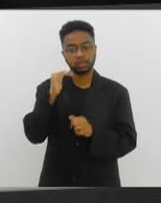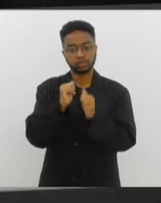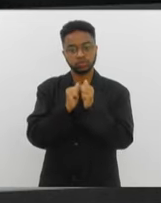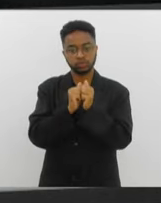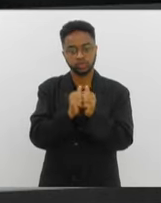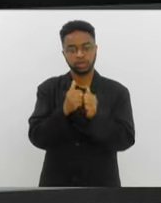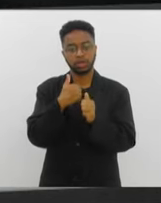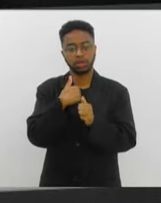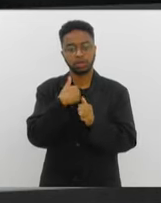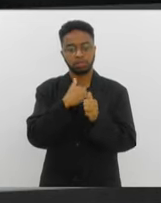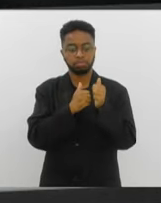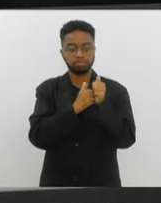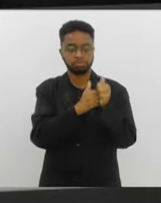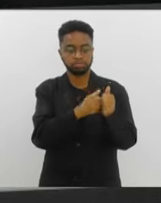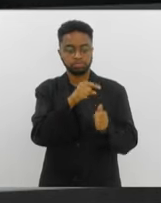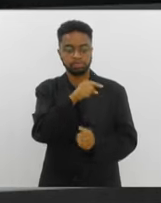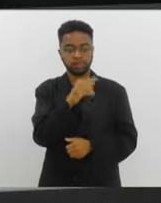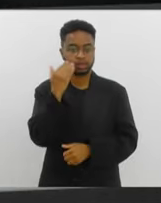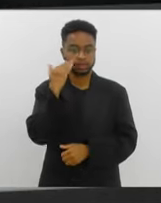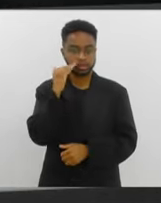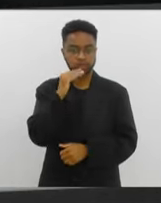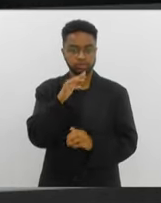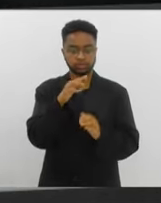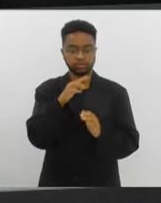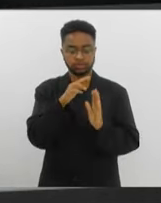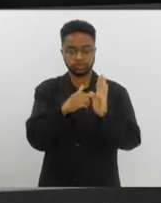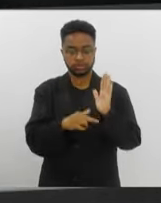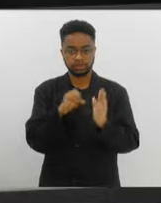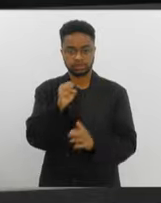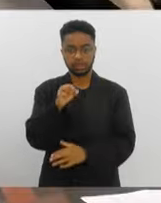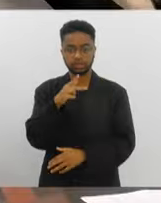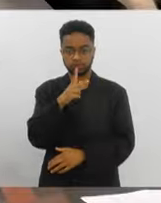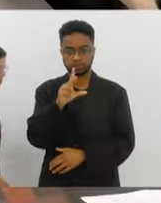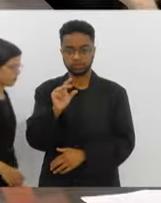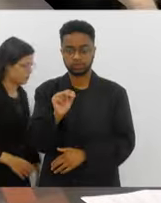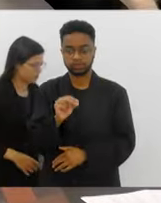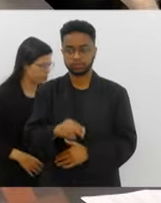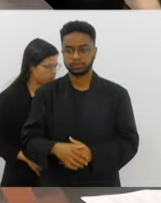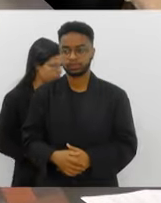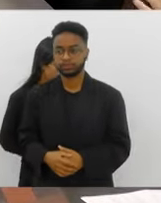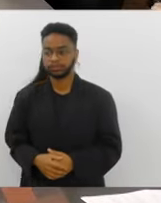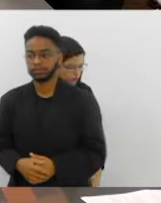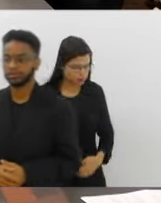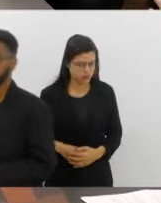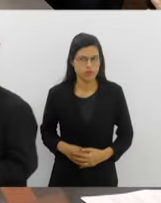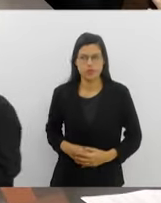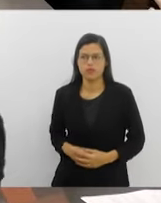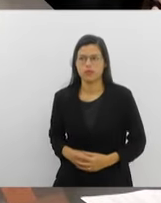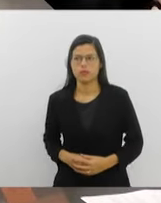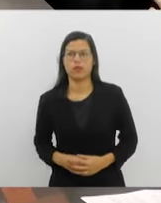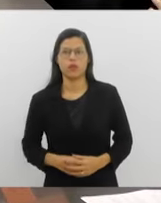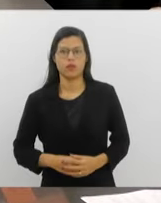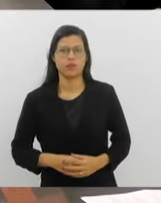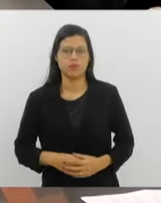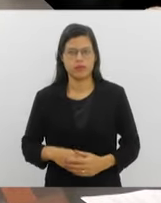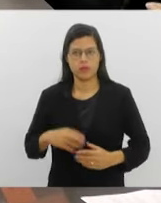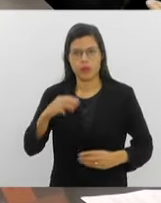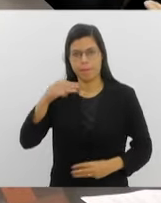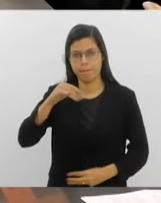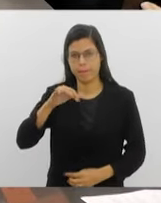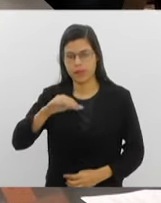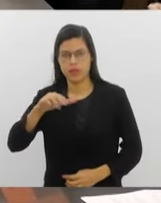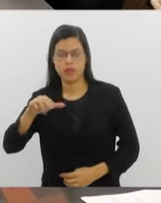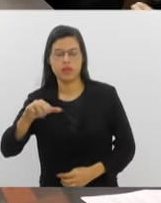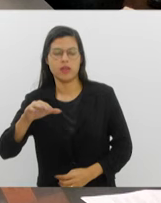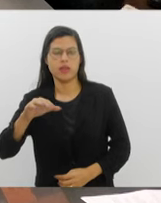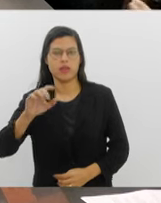a interpretação do relator, doutor Serginho. Posso pedir uma parte muito rapidinho? A parte do deputado Mink, na sequência, deputado Serafini e deputado...